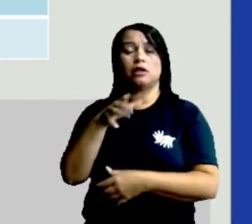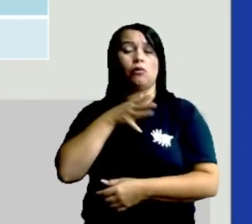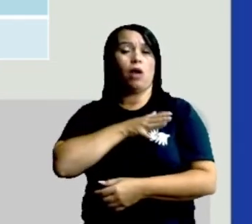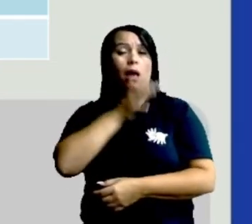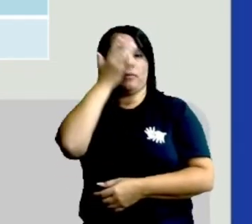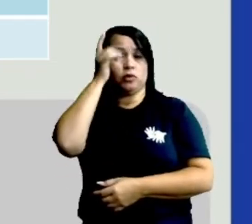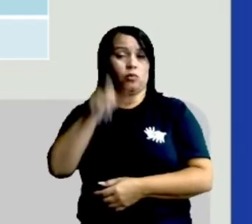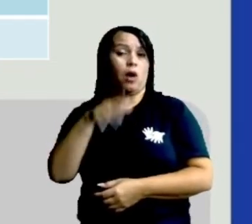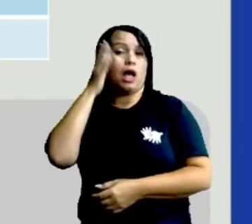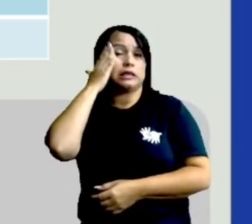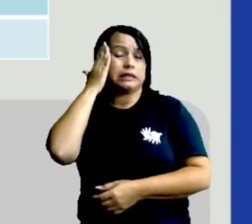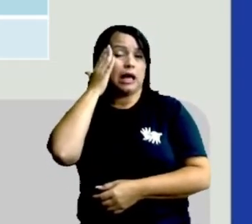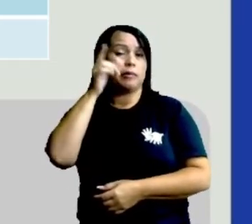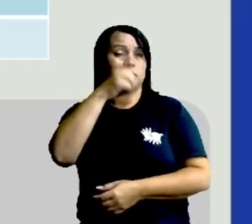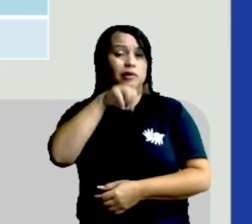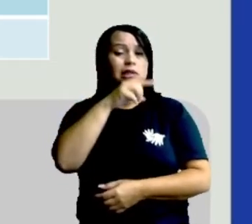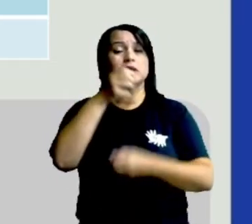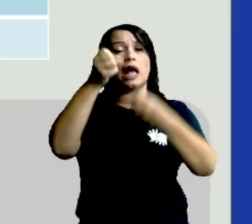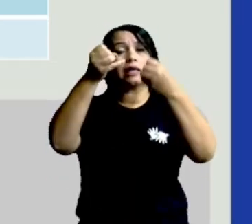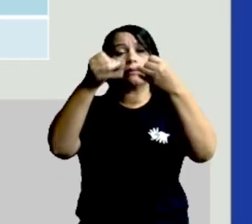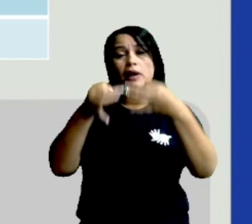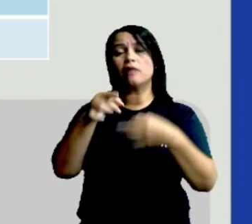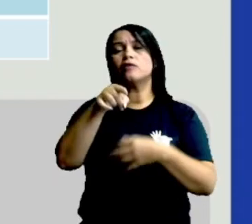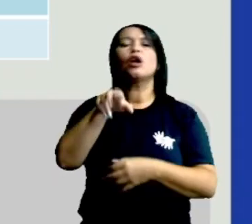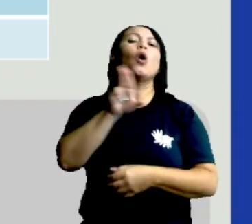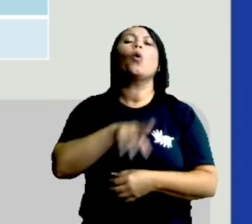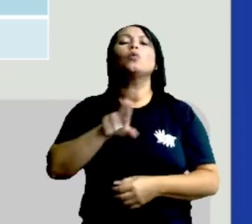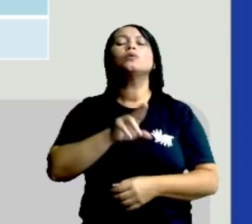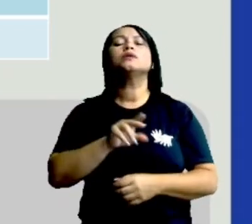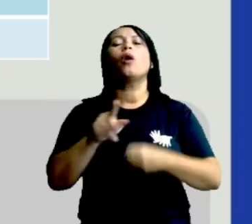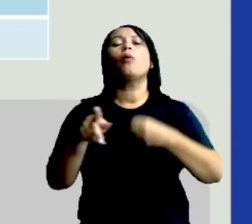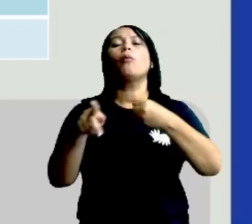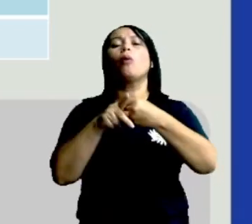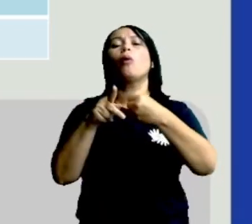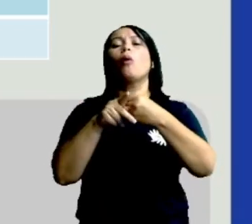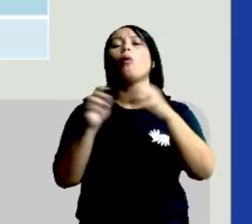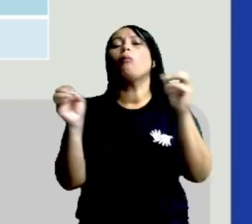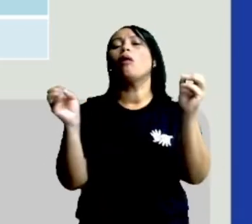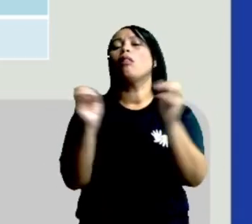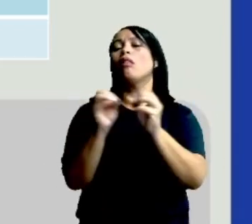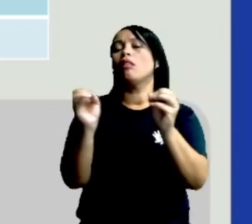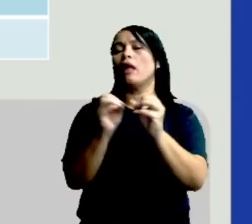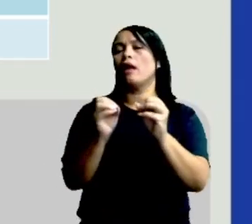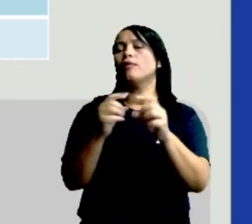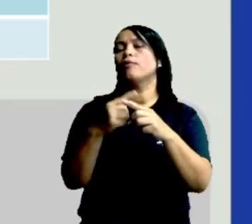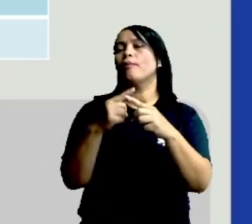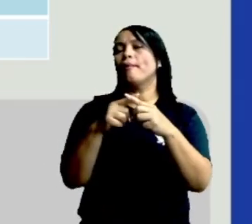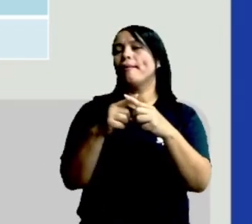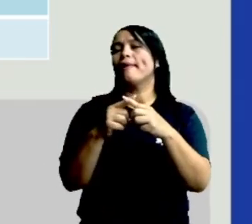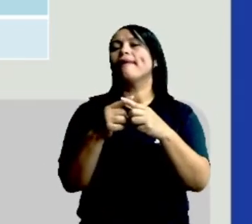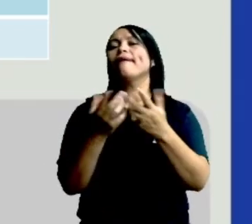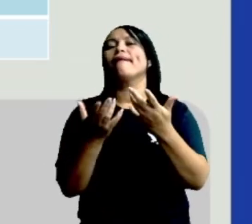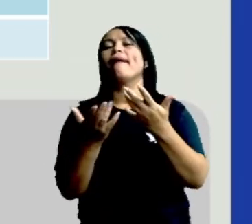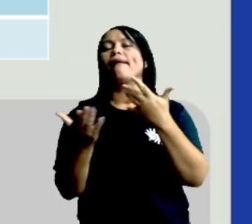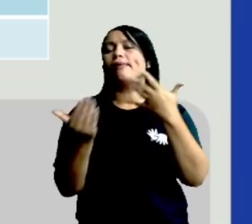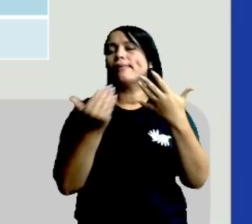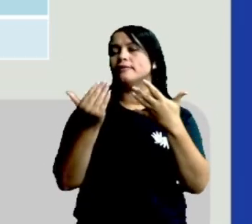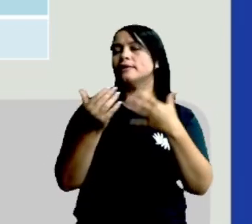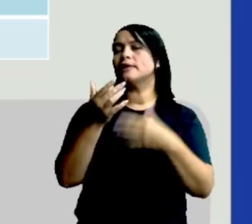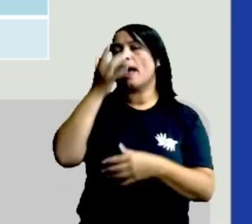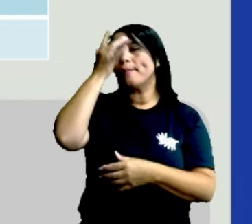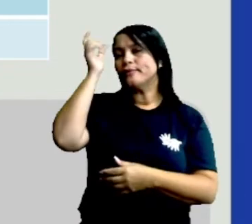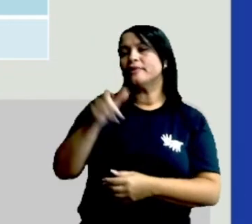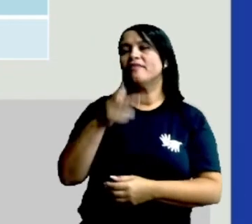pessoa saiba do que você está falando e aí você usa o pronome neutro, porque aí dá uma disfarçada naquilo que você está